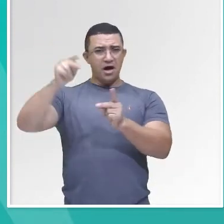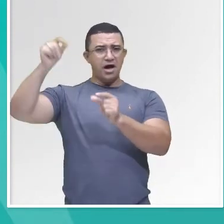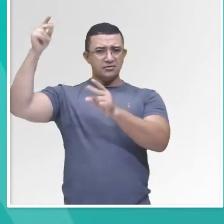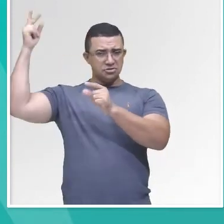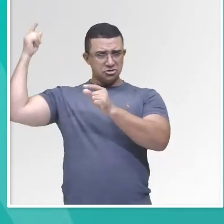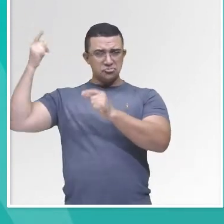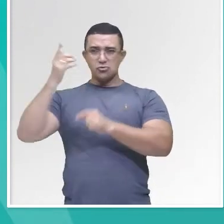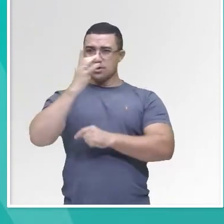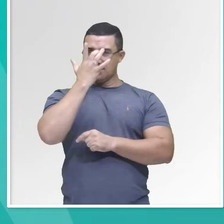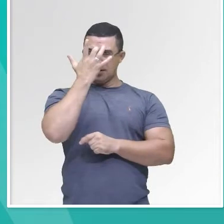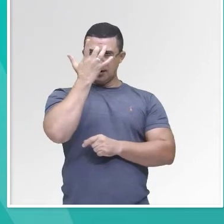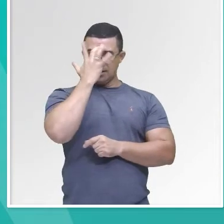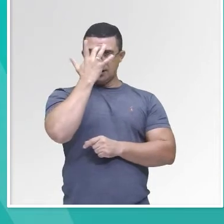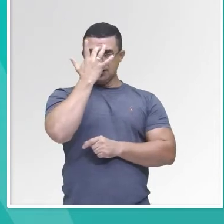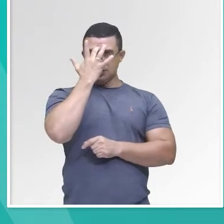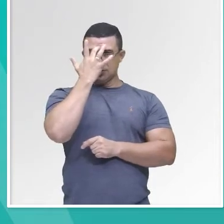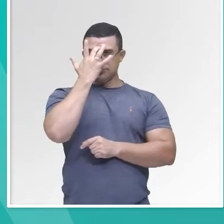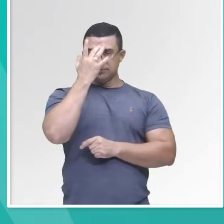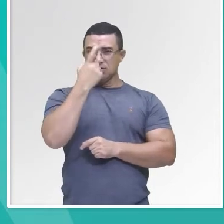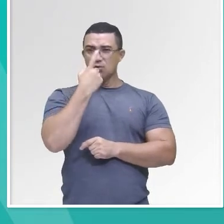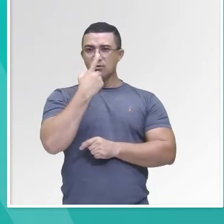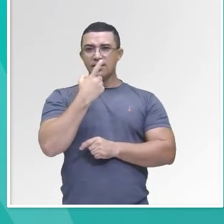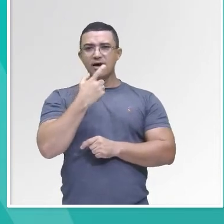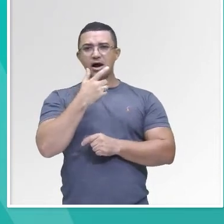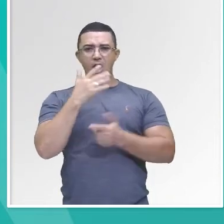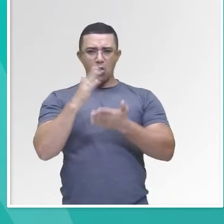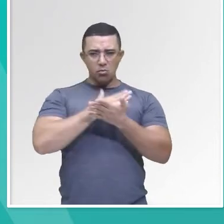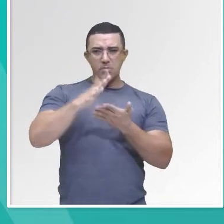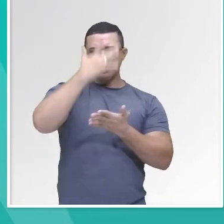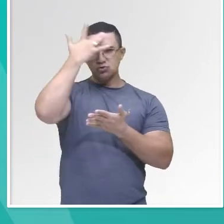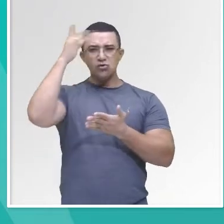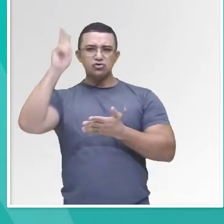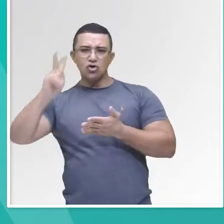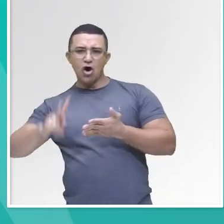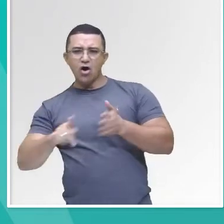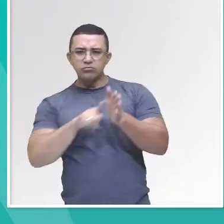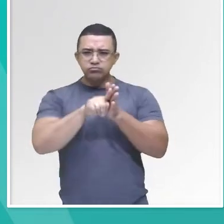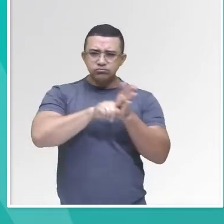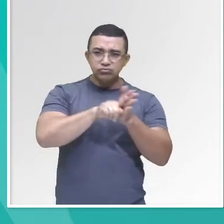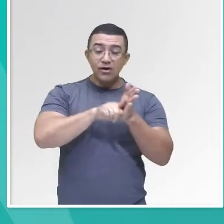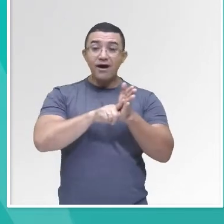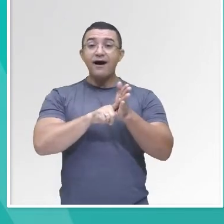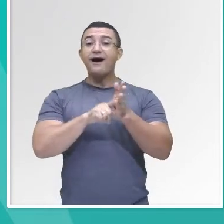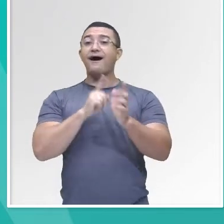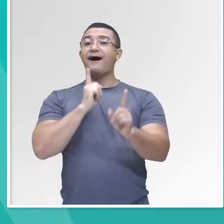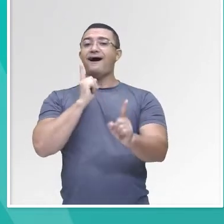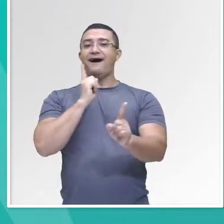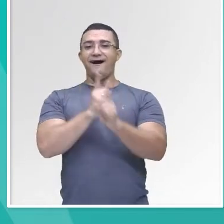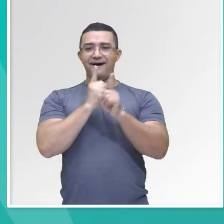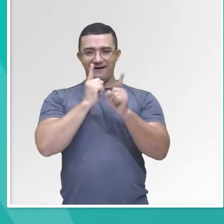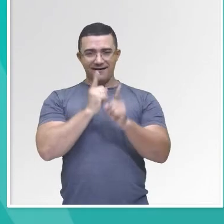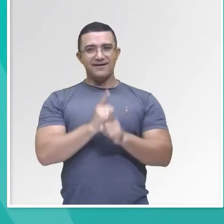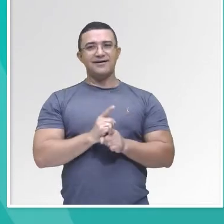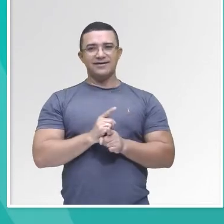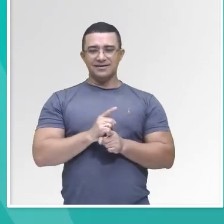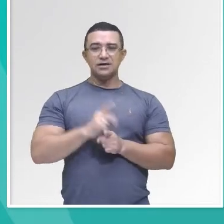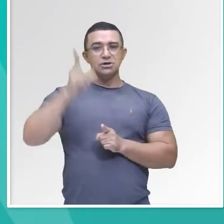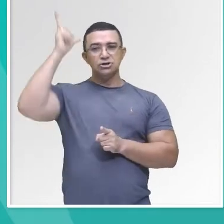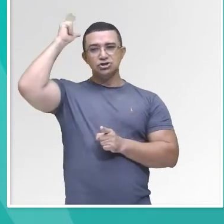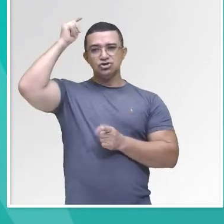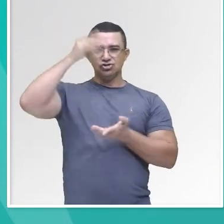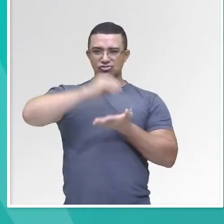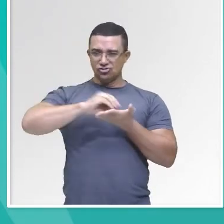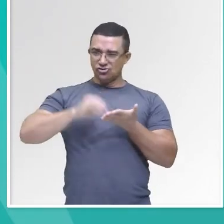Que muitos historiadores pesquisaram, estudaram e descobriram que o xadrez